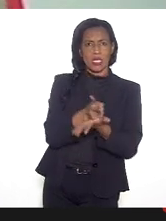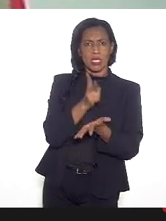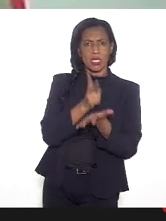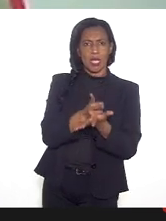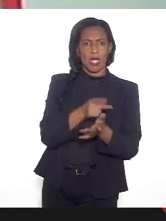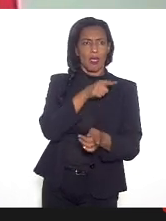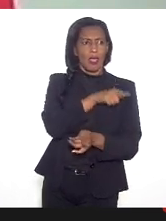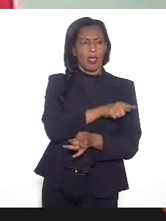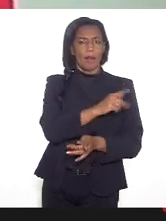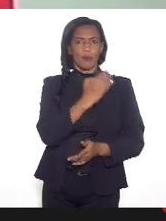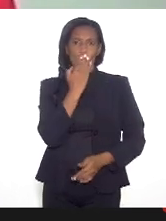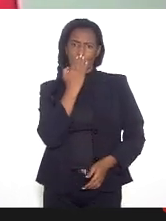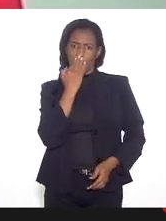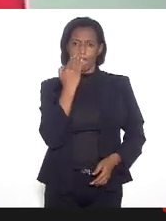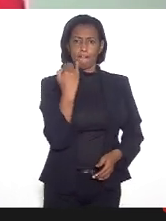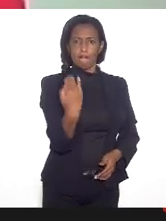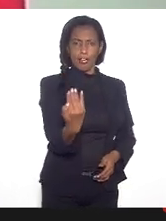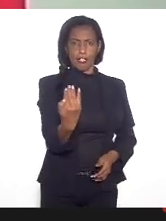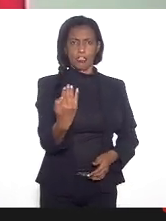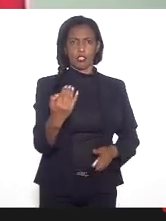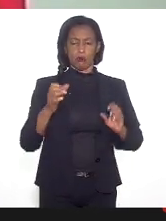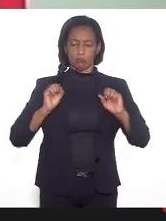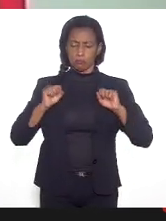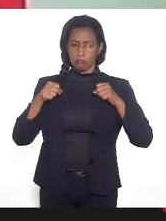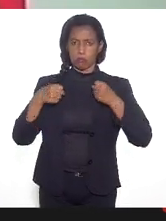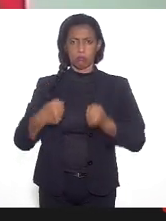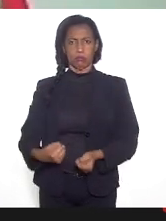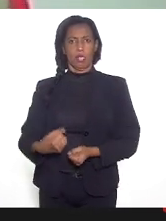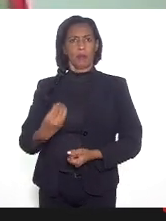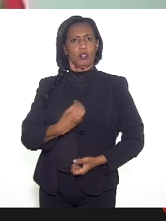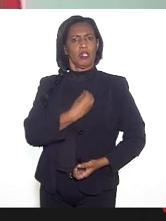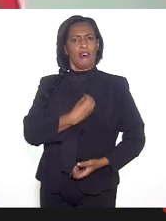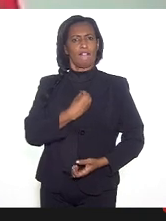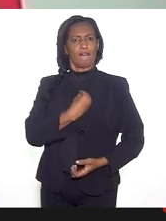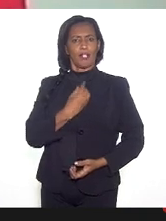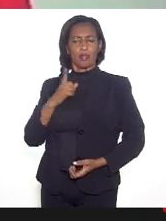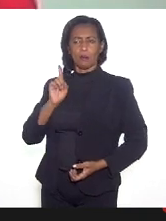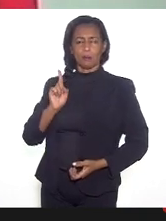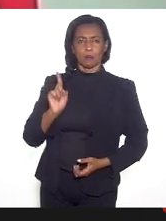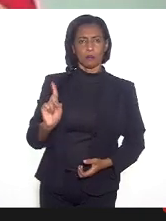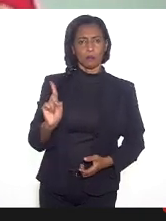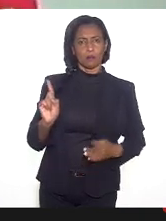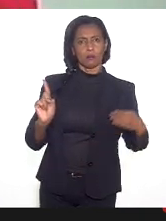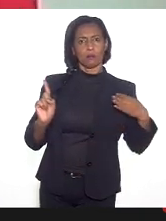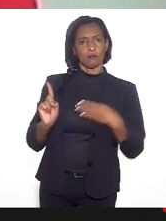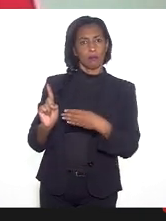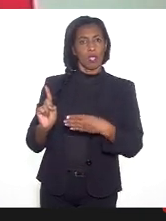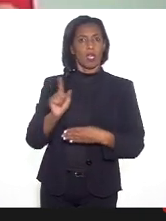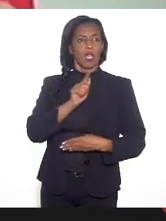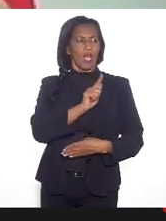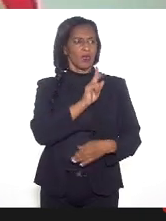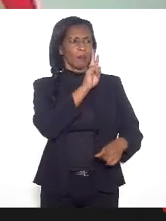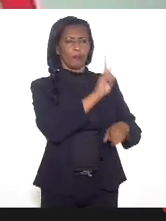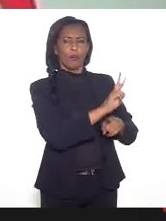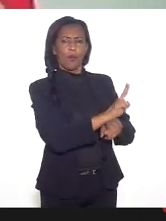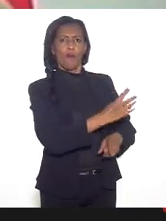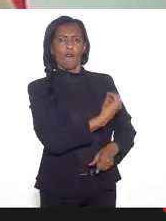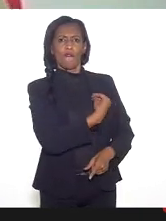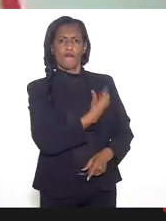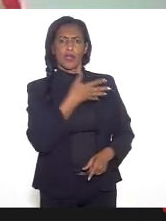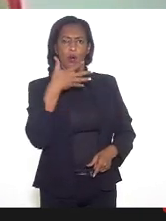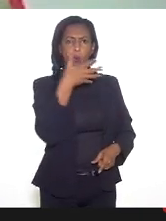do combatente que está ali, né, colocando sua vida em risco, exatamente do guarda-vida,